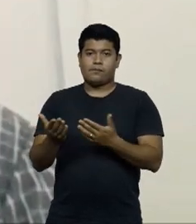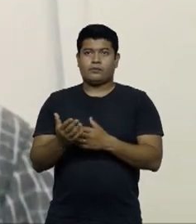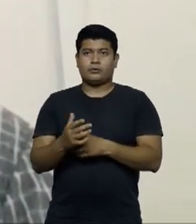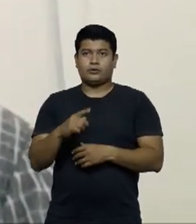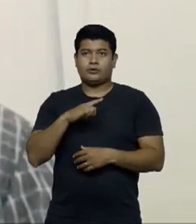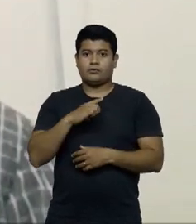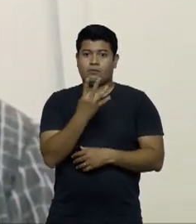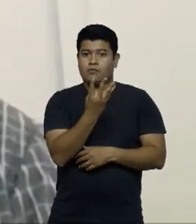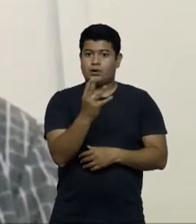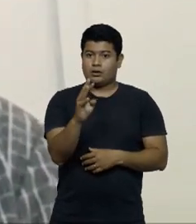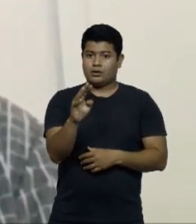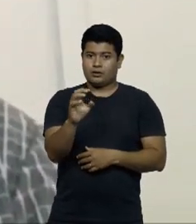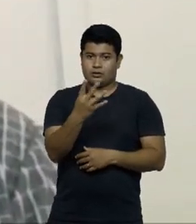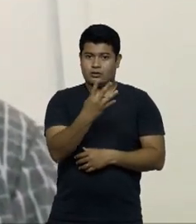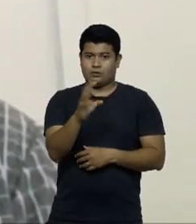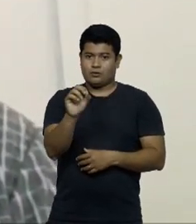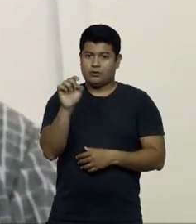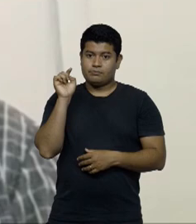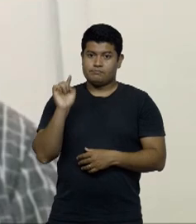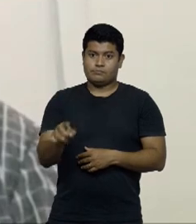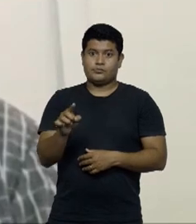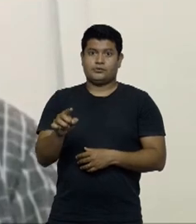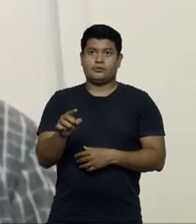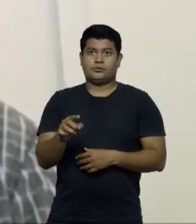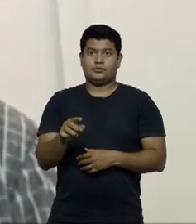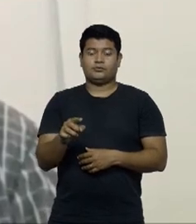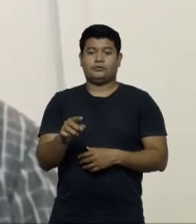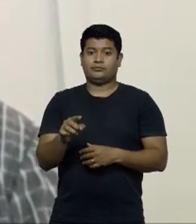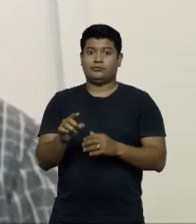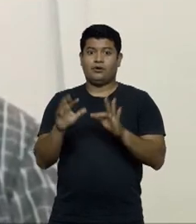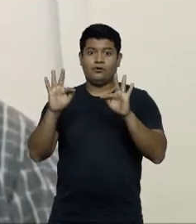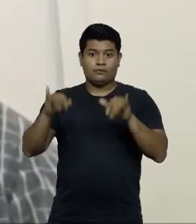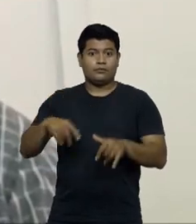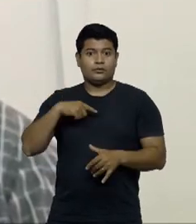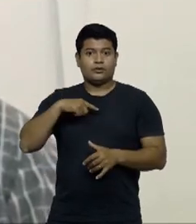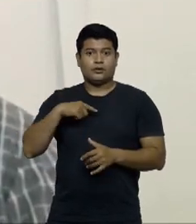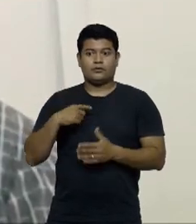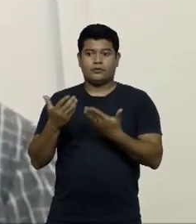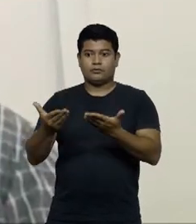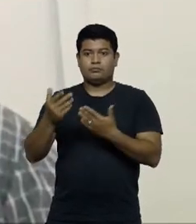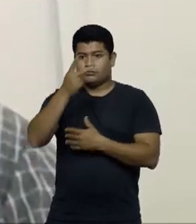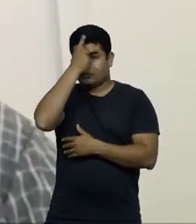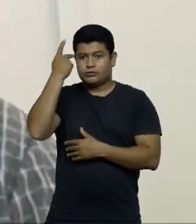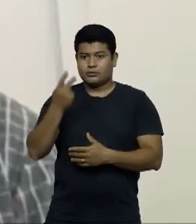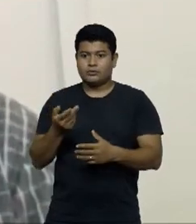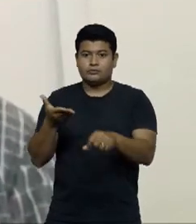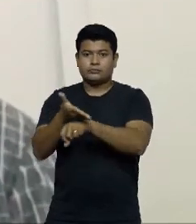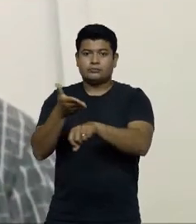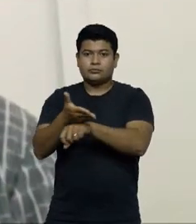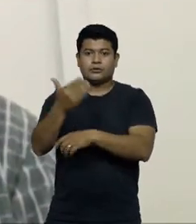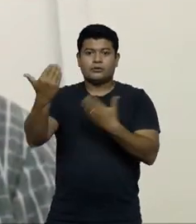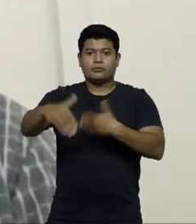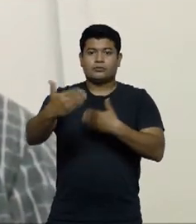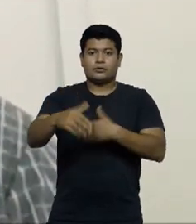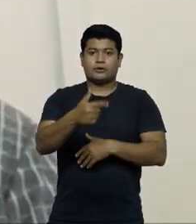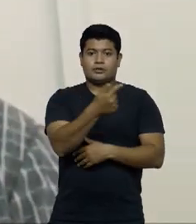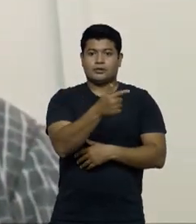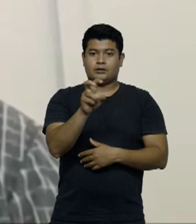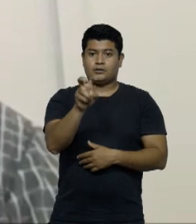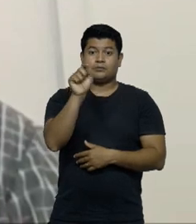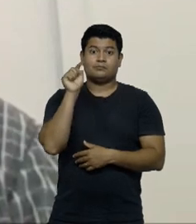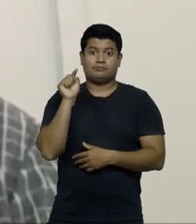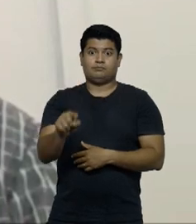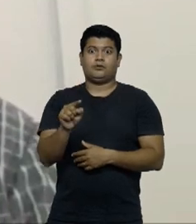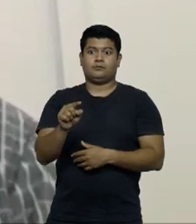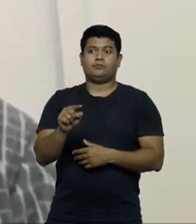40 me perguntar que tivemos No final a 75 mil candidatos dão estou uma proporção maior do que a gente